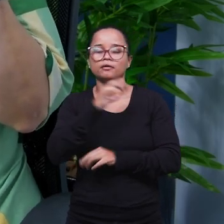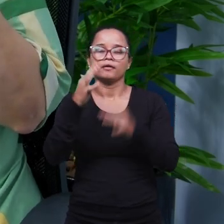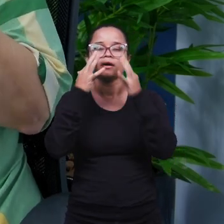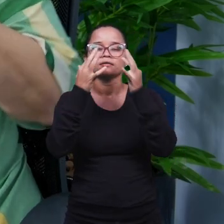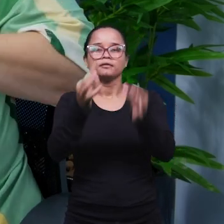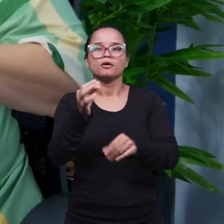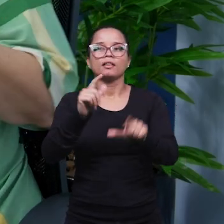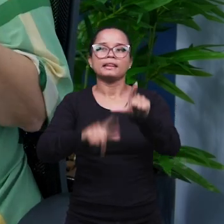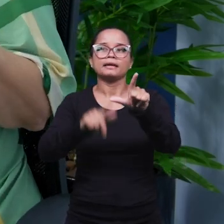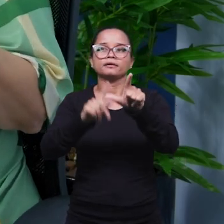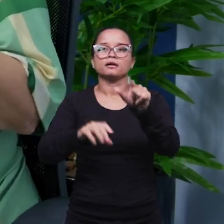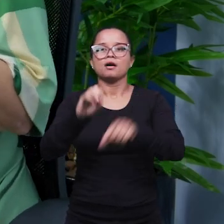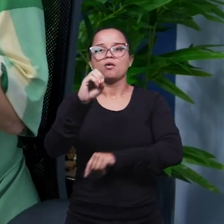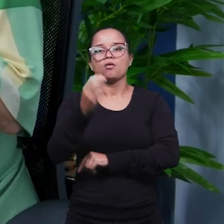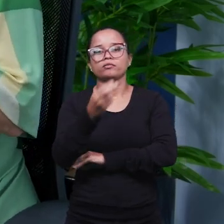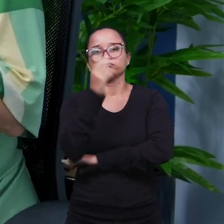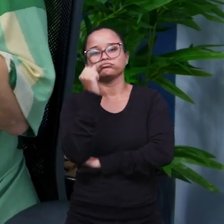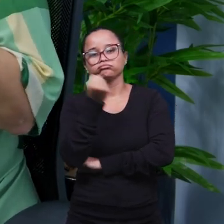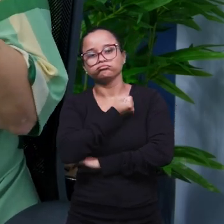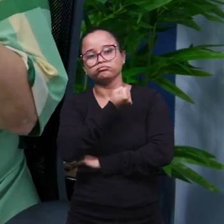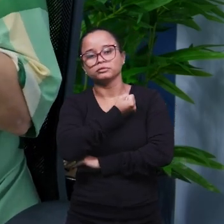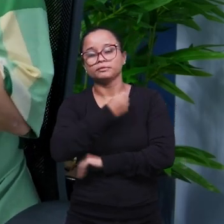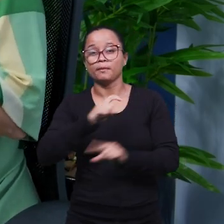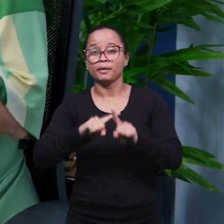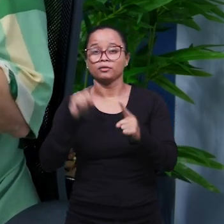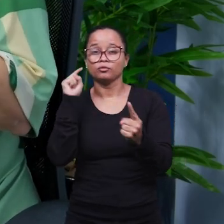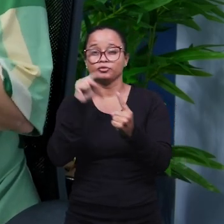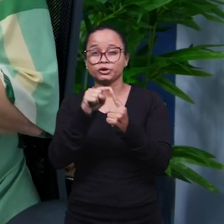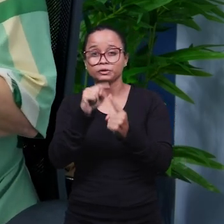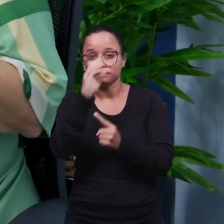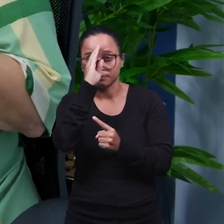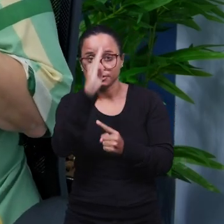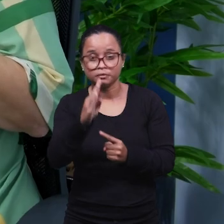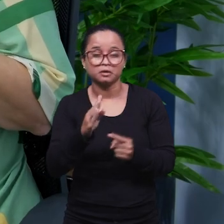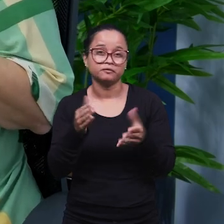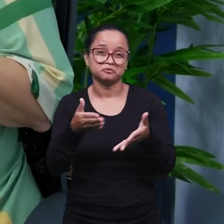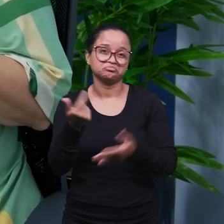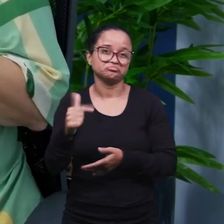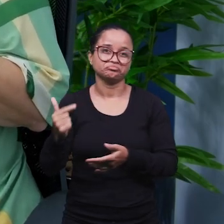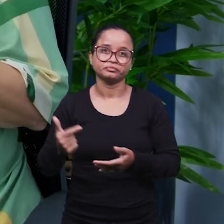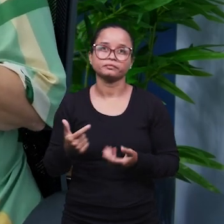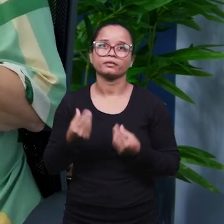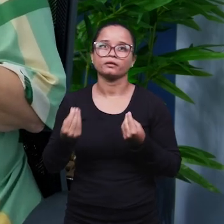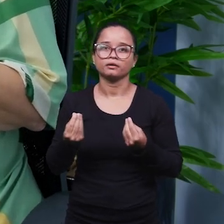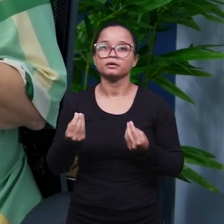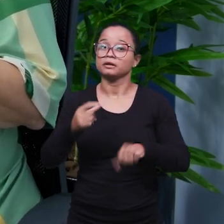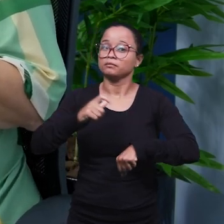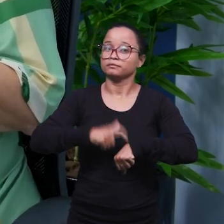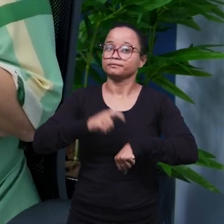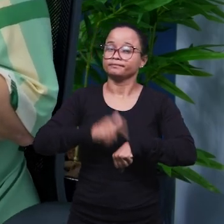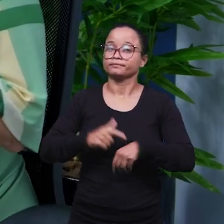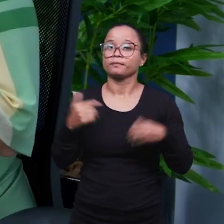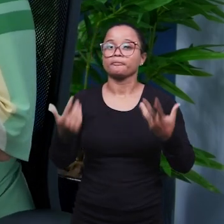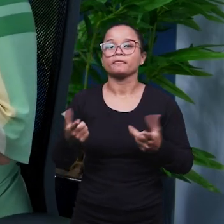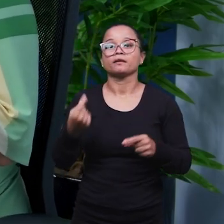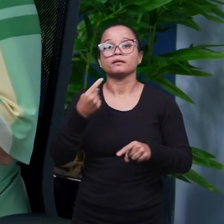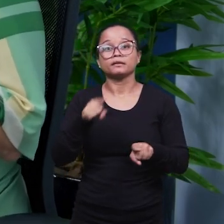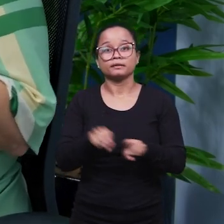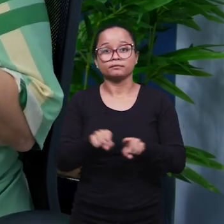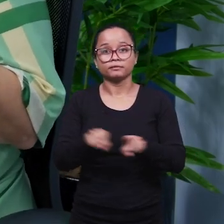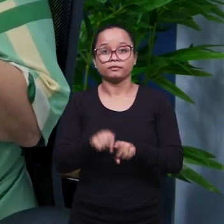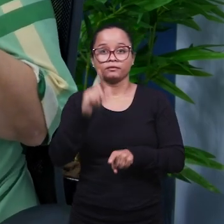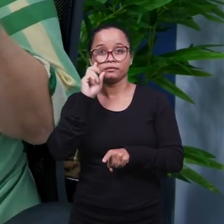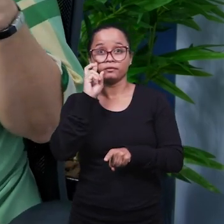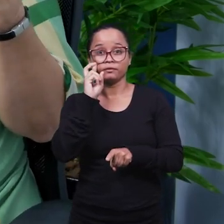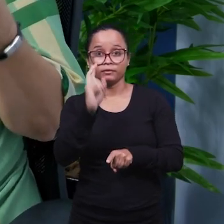naquilo, ela não vai focar no que é o objetivo ali daquele momento, daquela ilustração. Vocês vão ver também que o